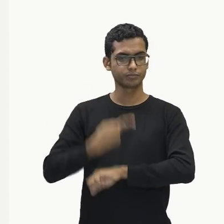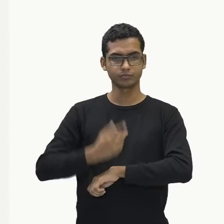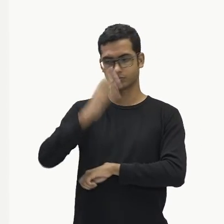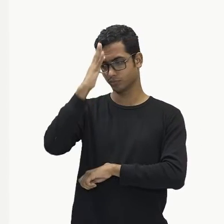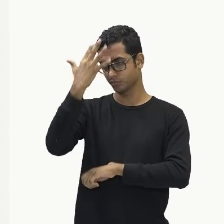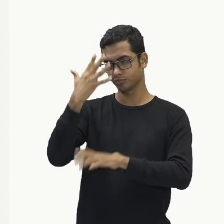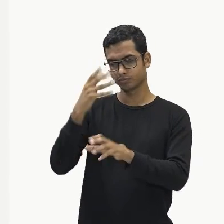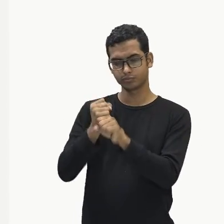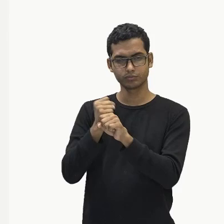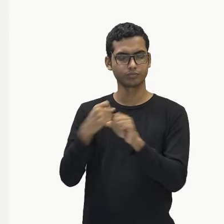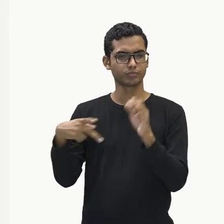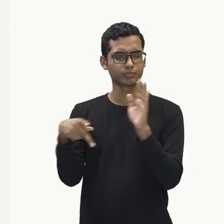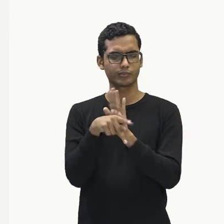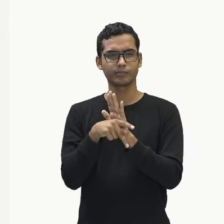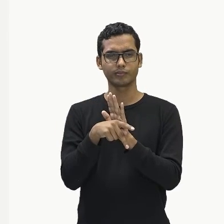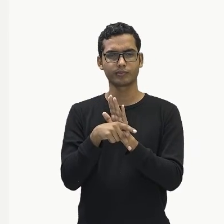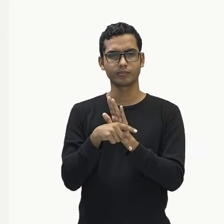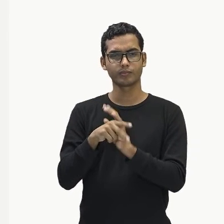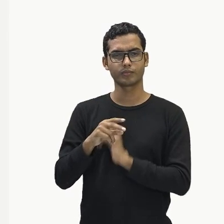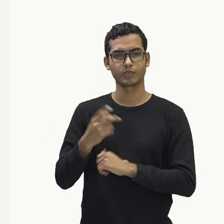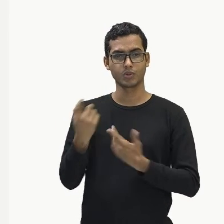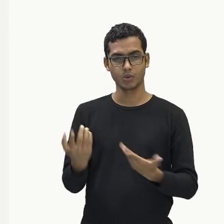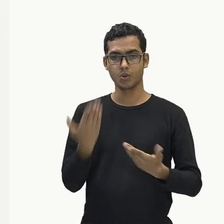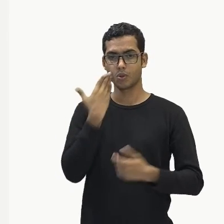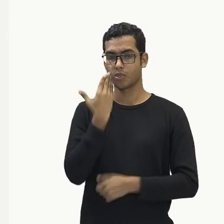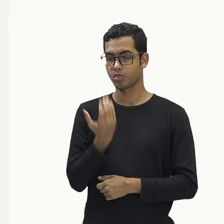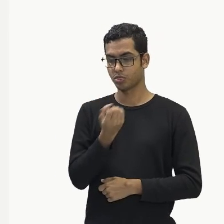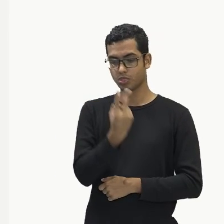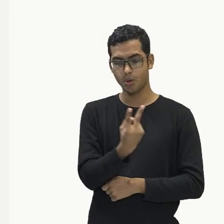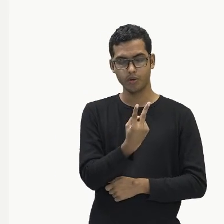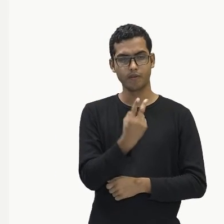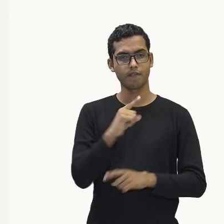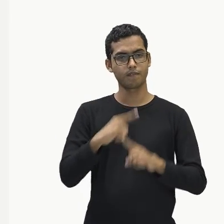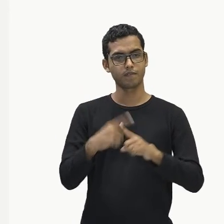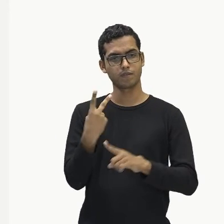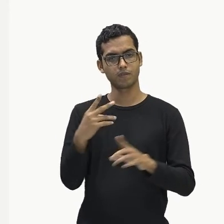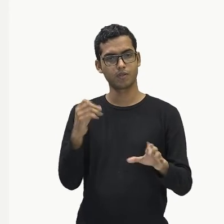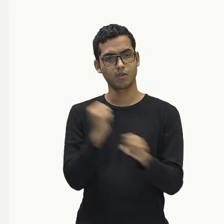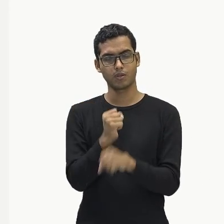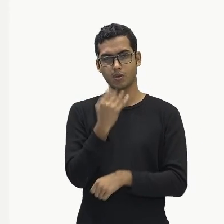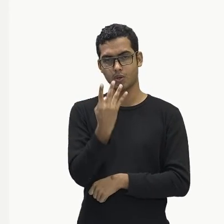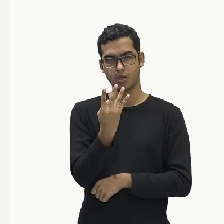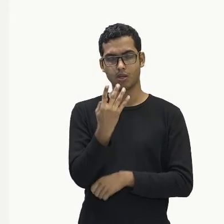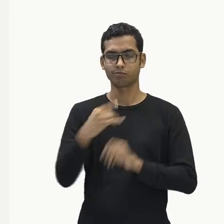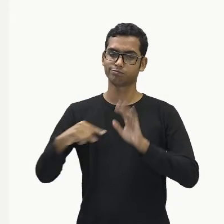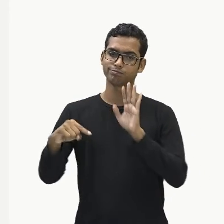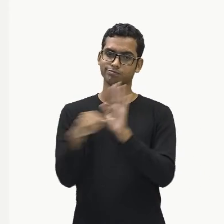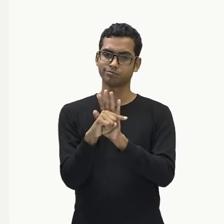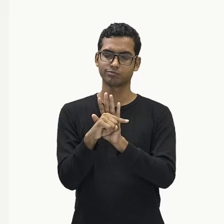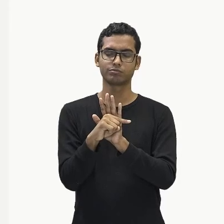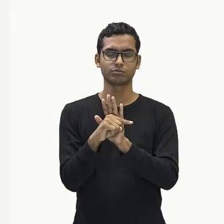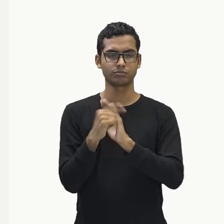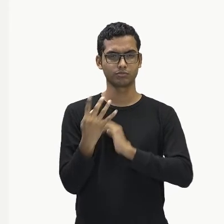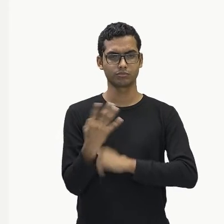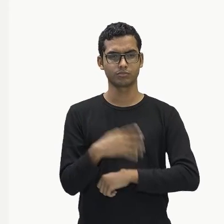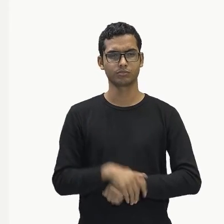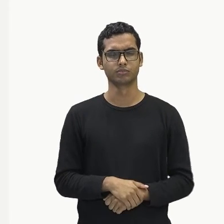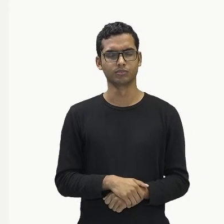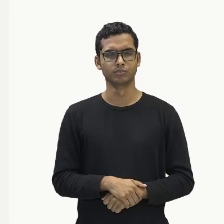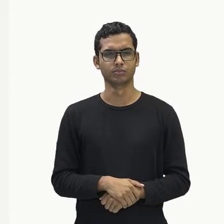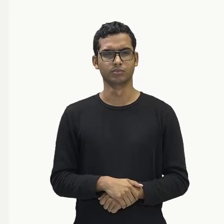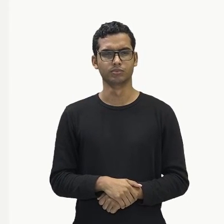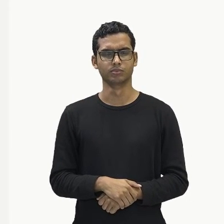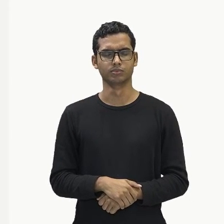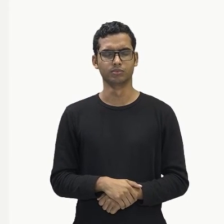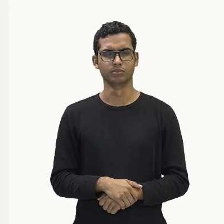está pedindo. 2 vezes 2, 4, mas o sinal de menos já está lá, menos 4.